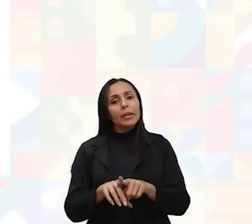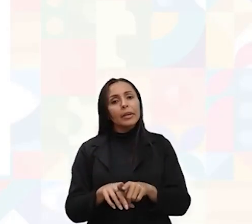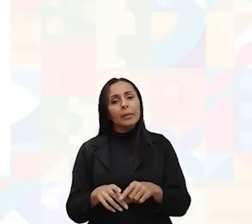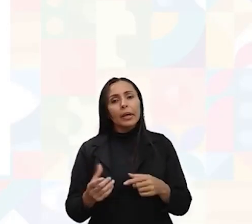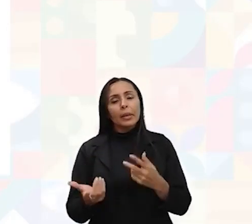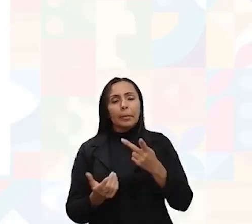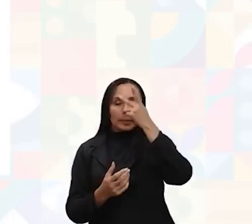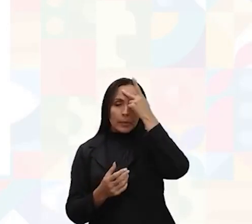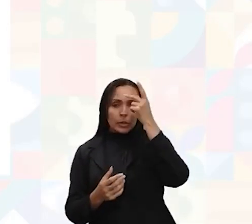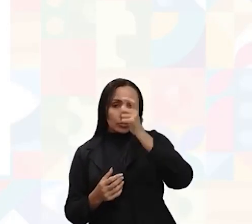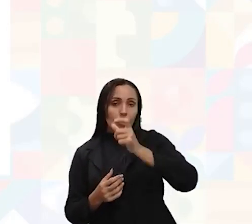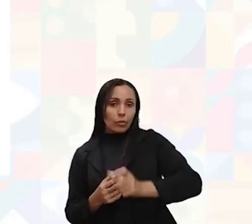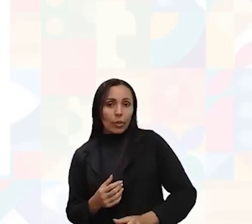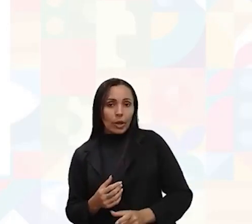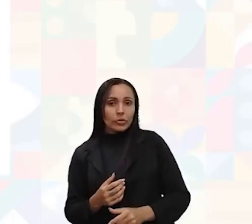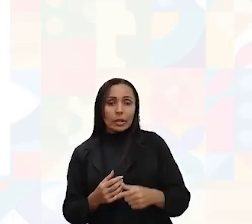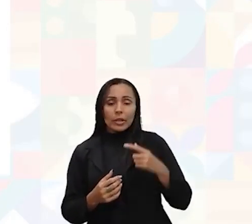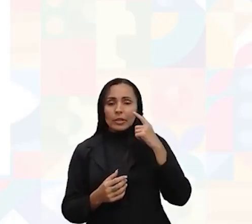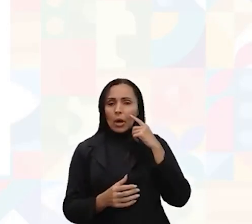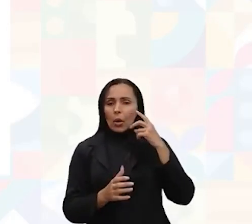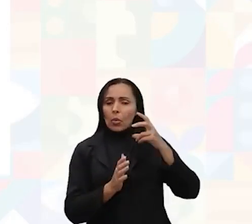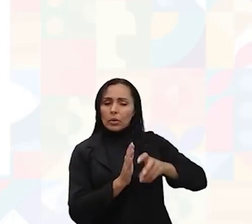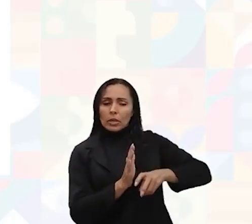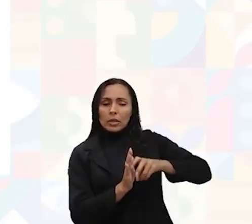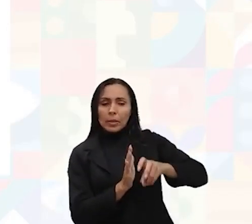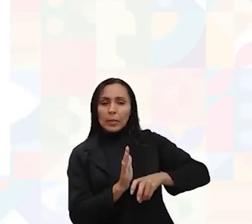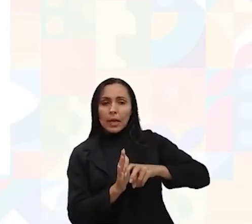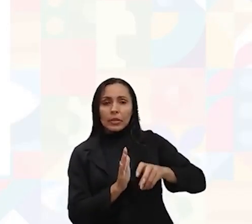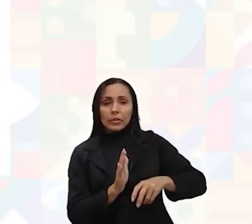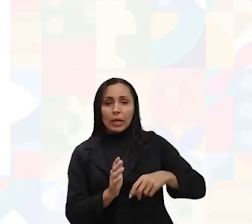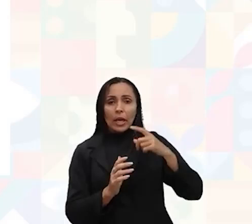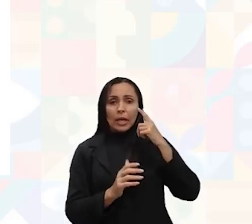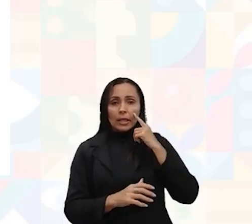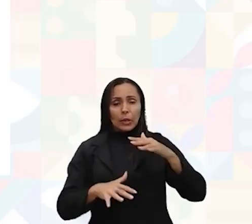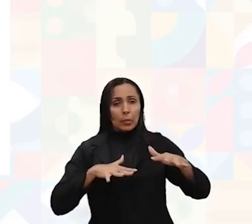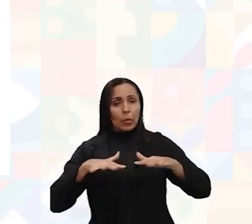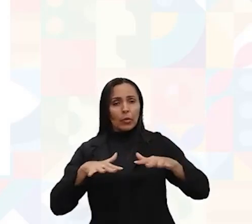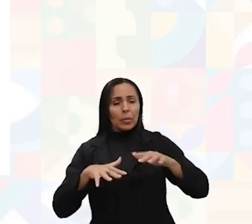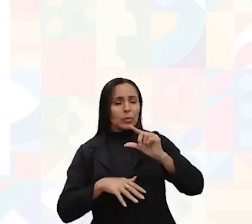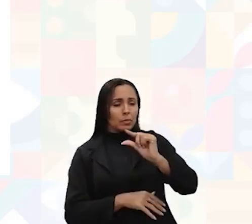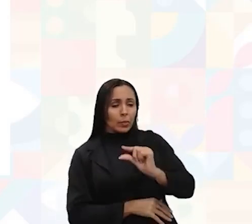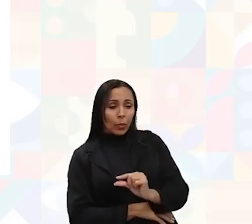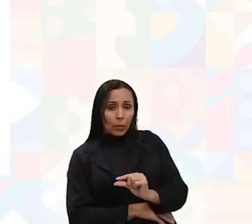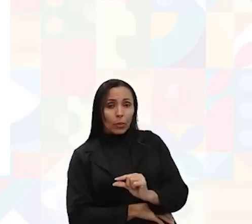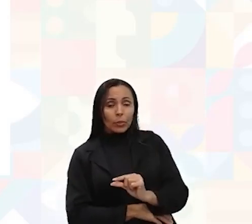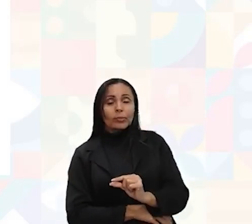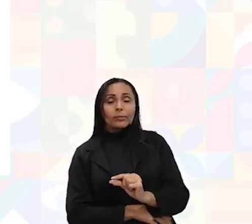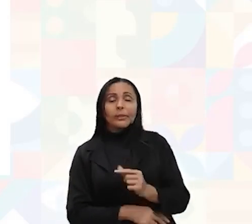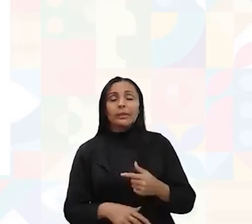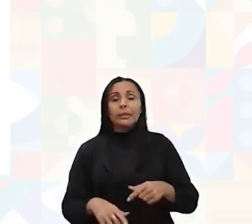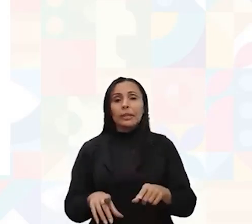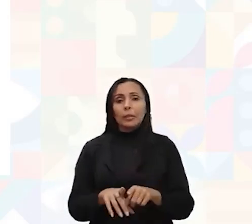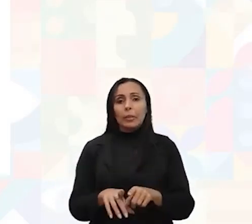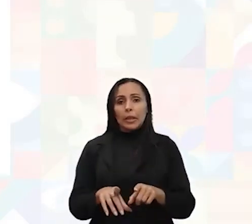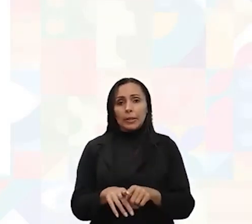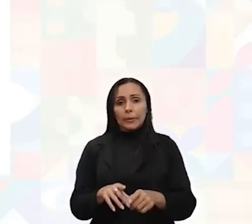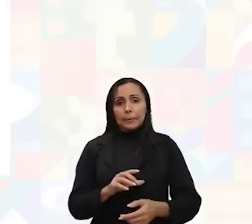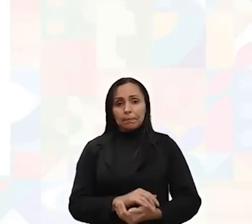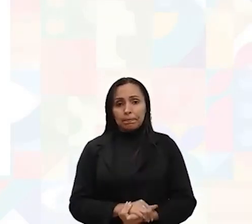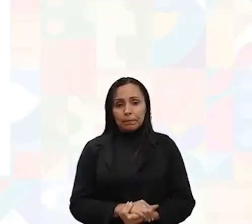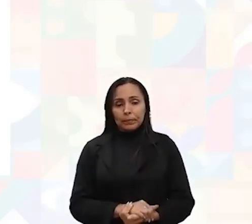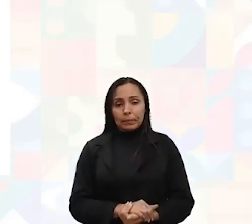para pessoas que são tetraplégicas, pessoas que têm mobilidade reduzida em questão motora,